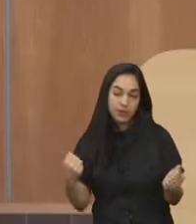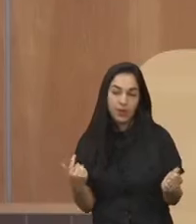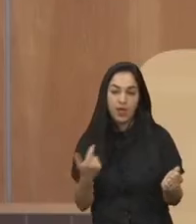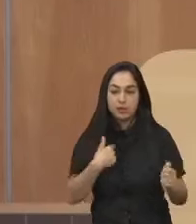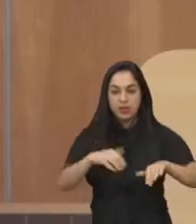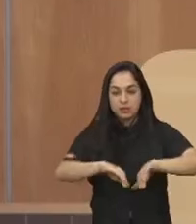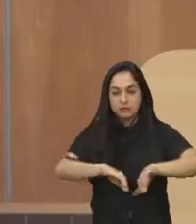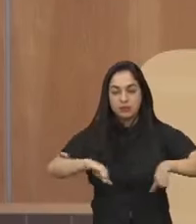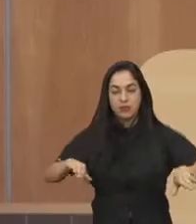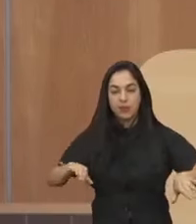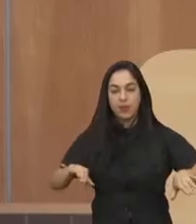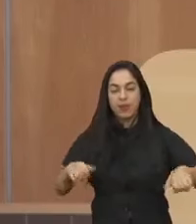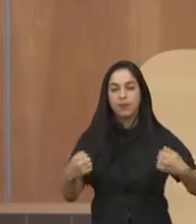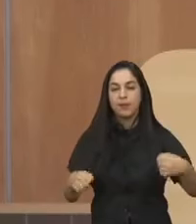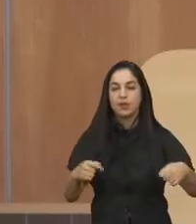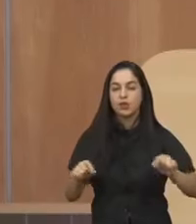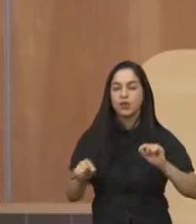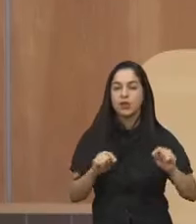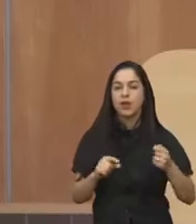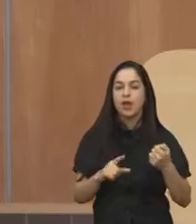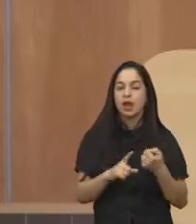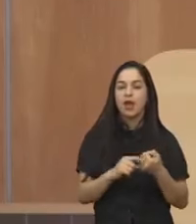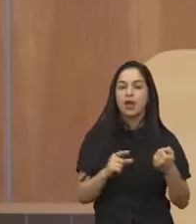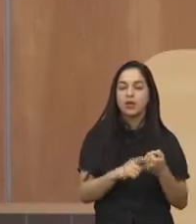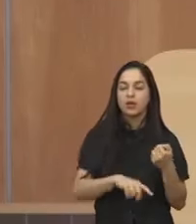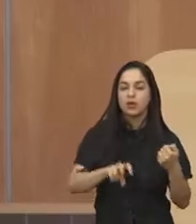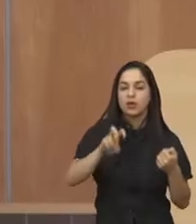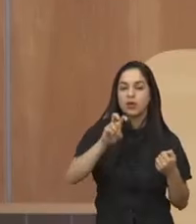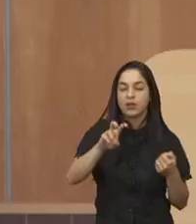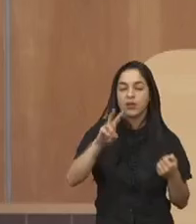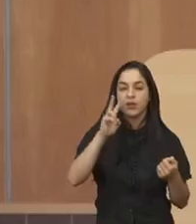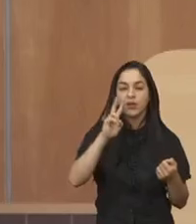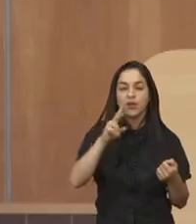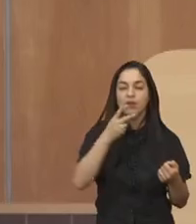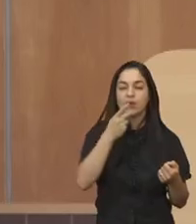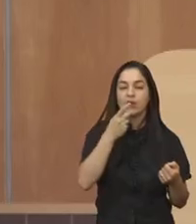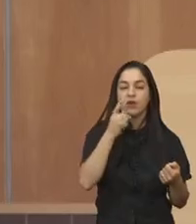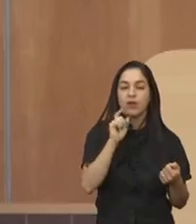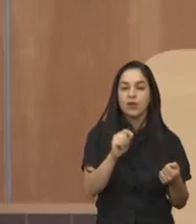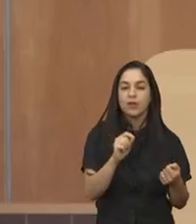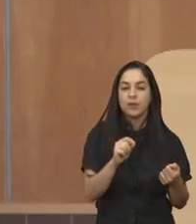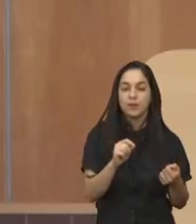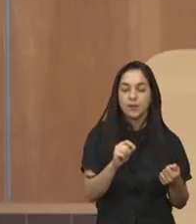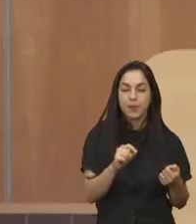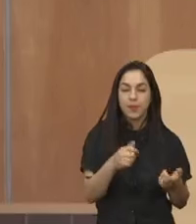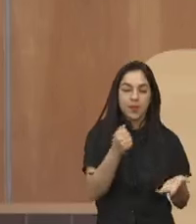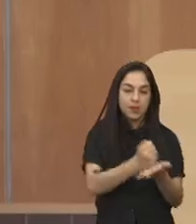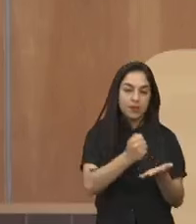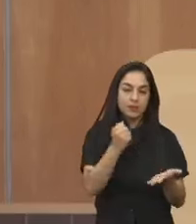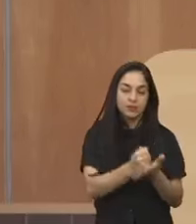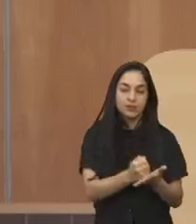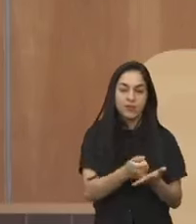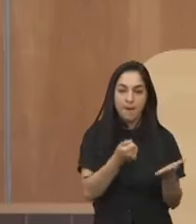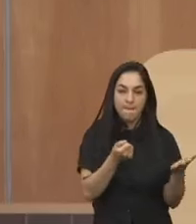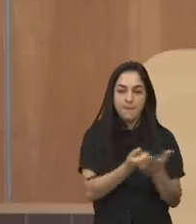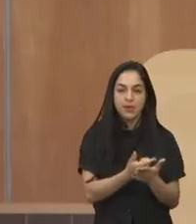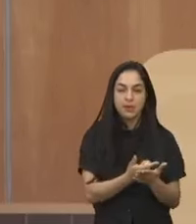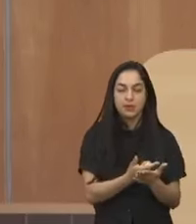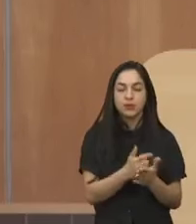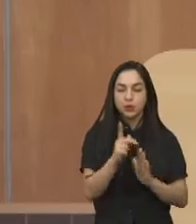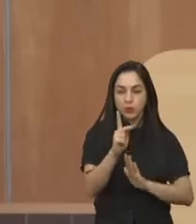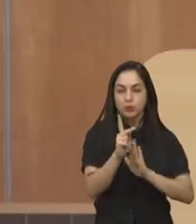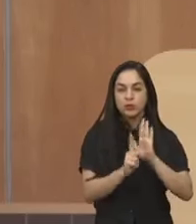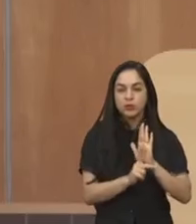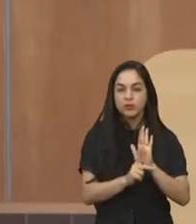as subprefeituras, tem uma implicação no artigo 5º, que é o que prevê o anexo de cargos e de gastos do